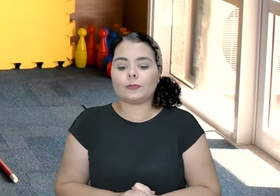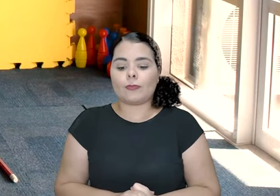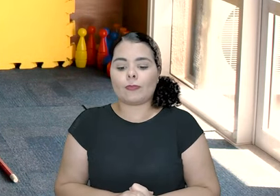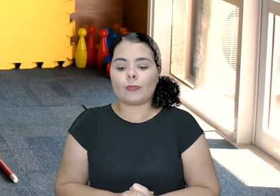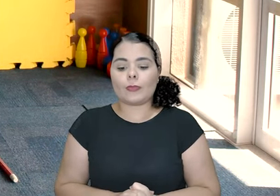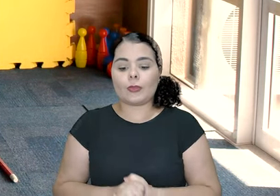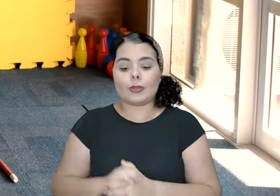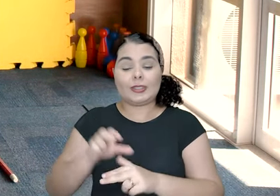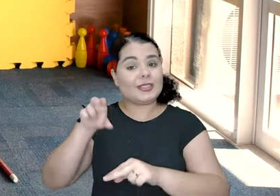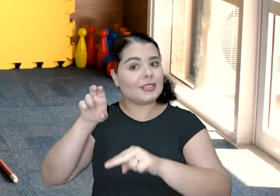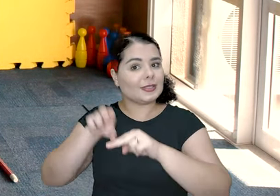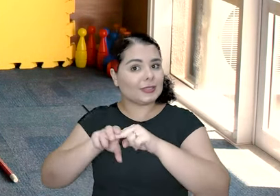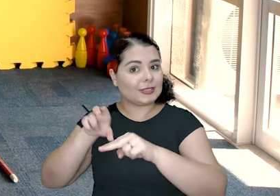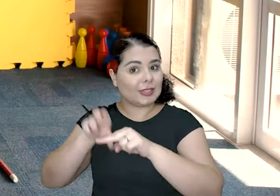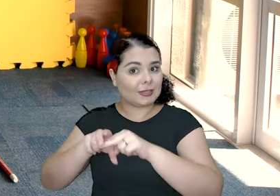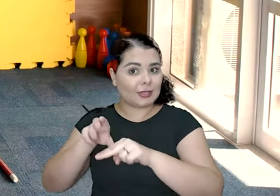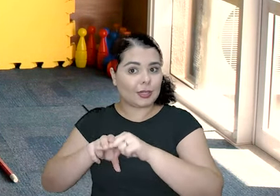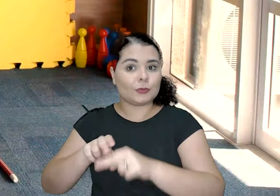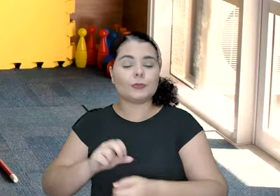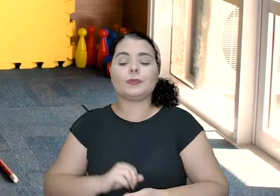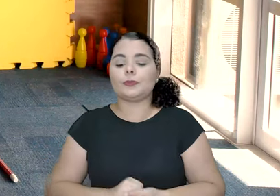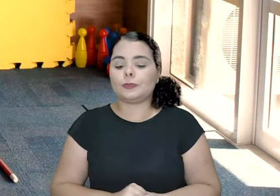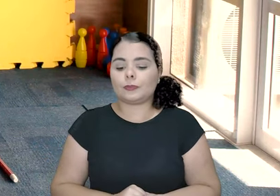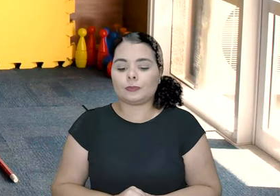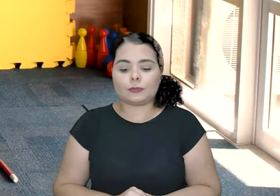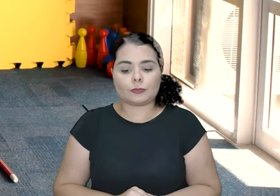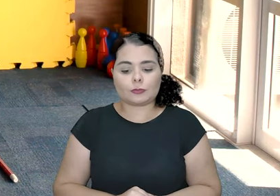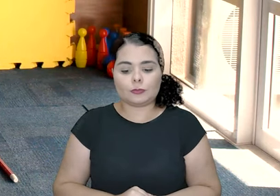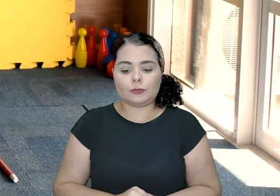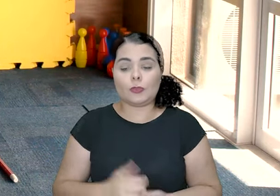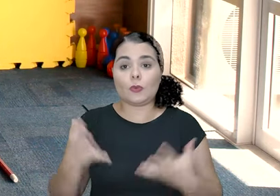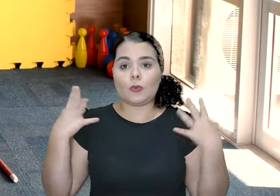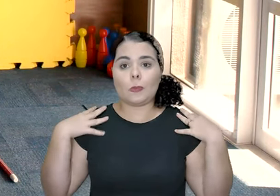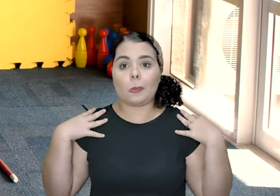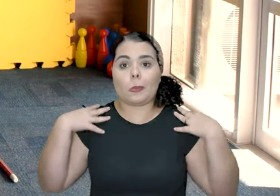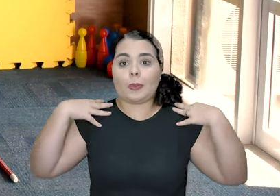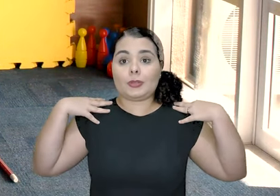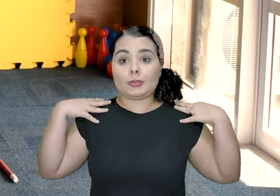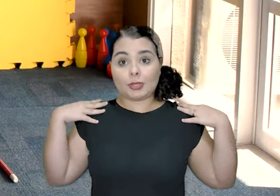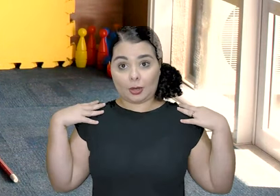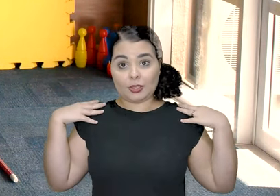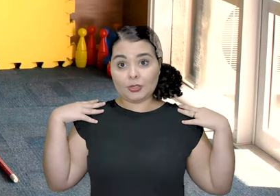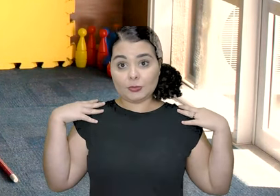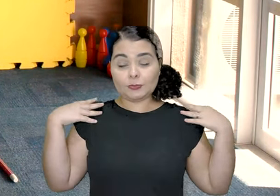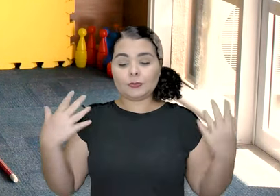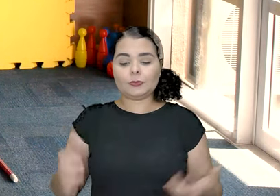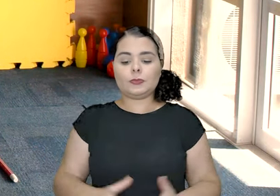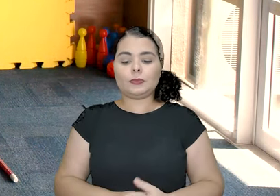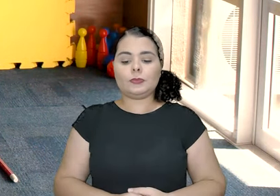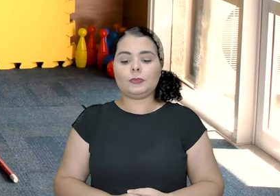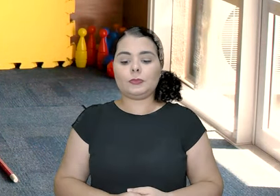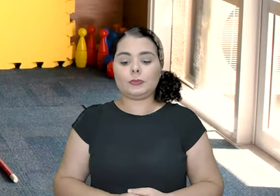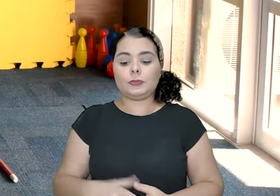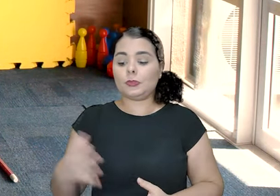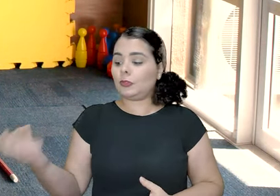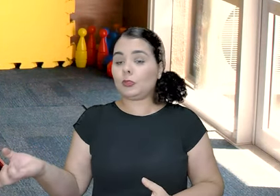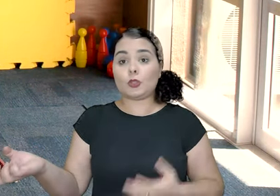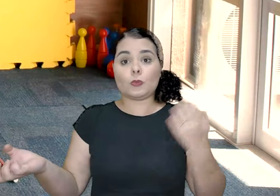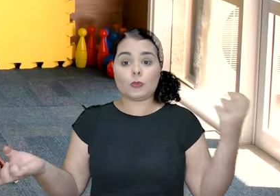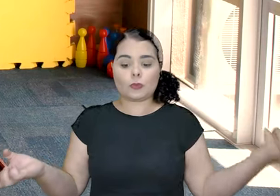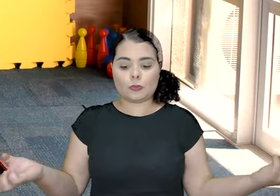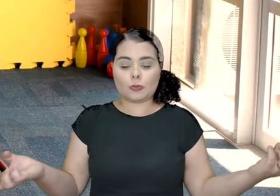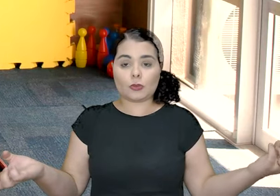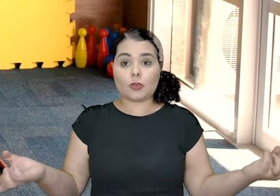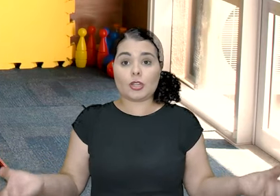sentados, posicionados, ombros para trás, segura bem forte, braço